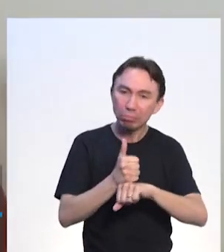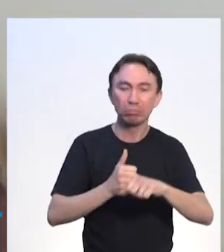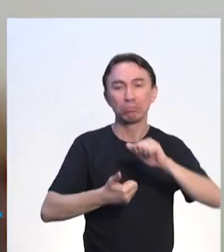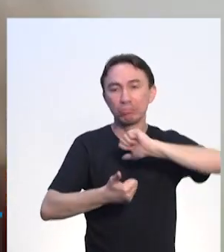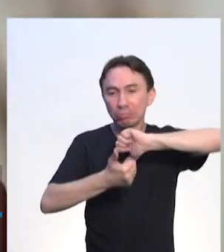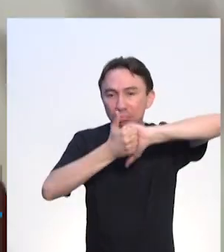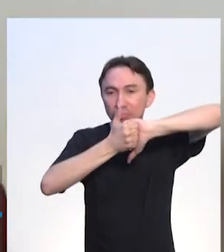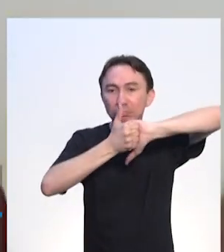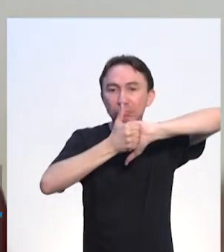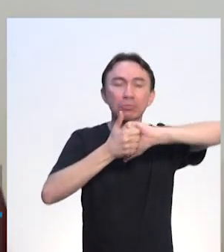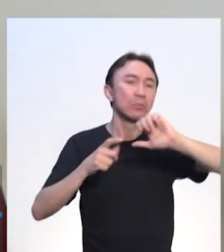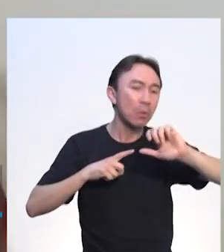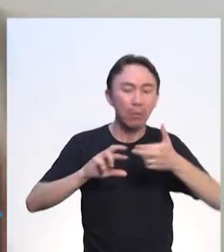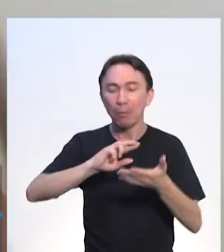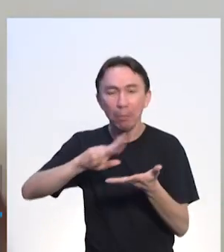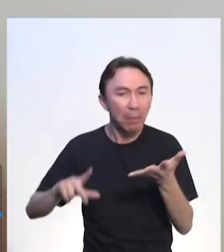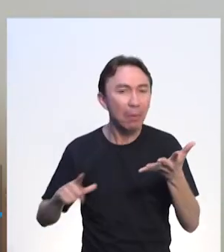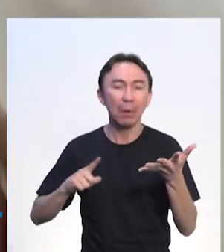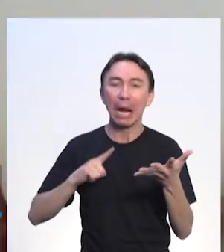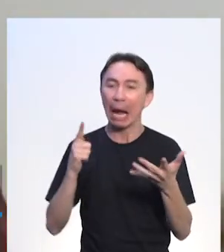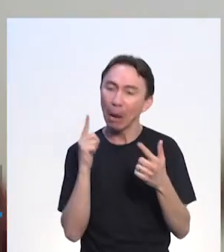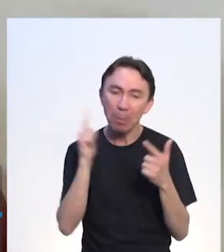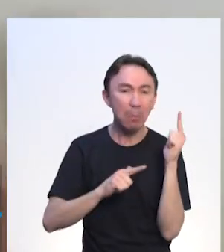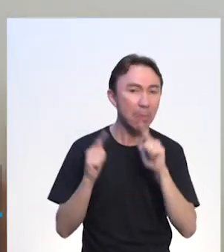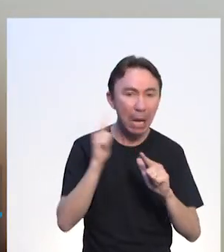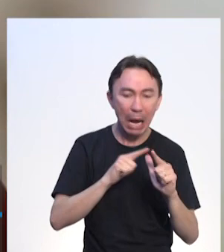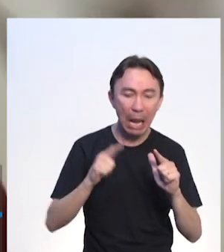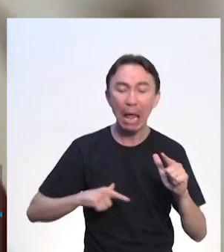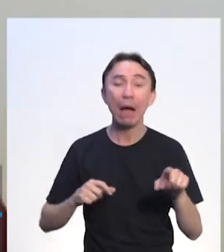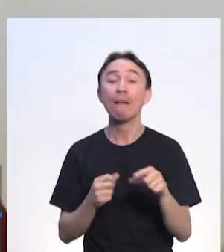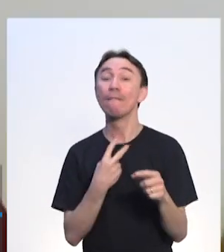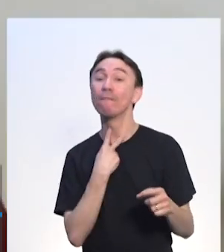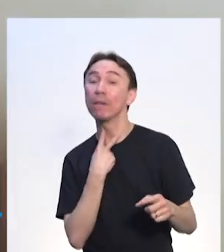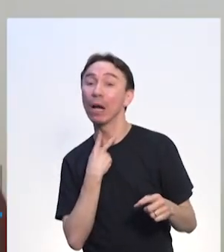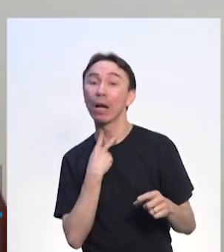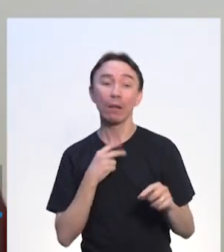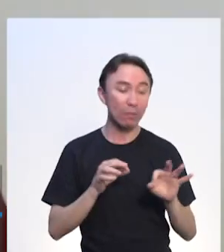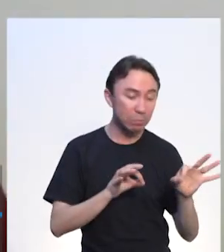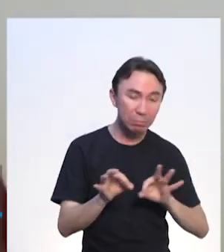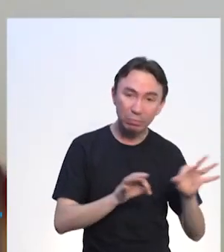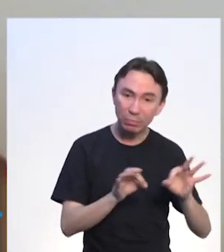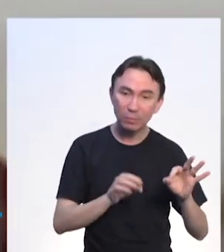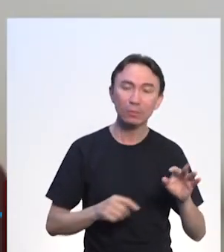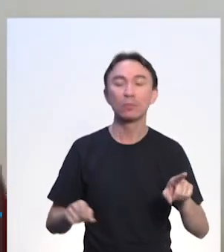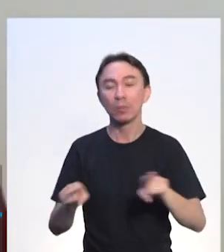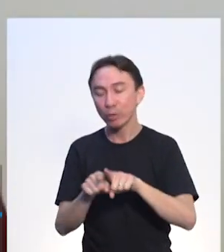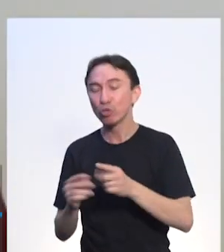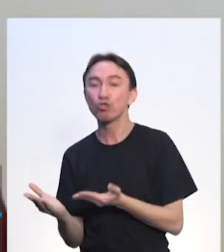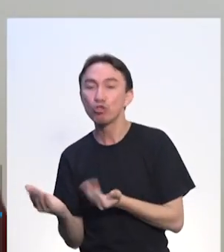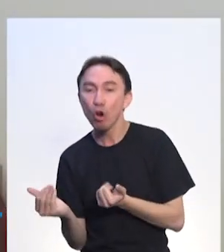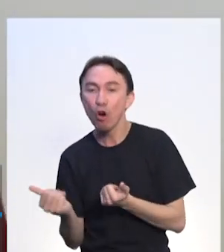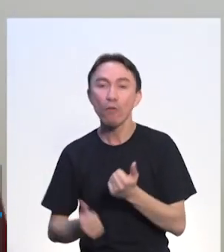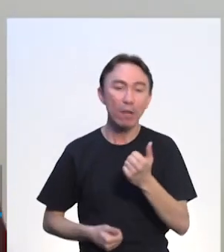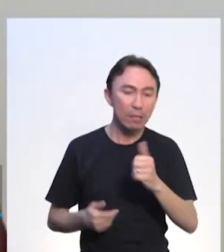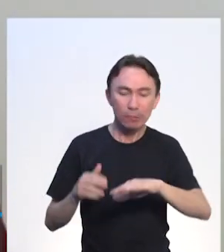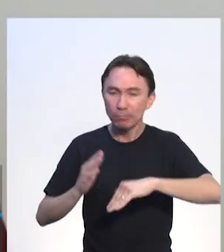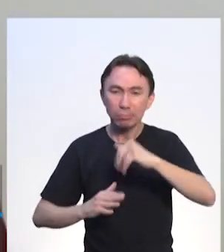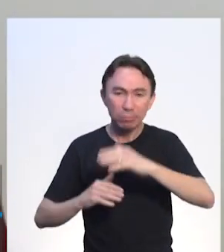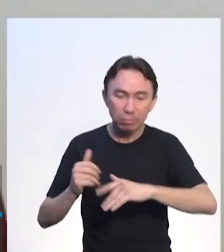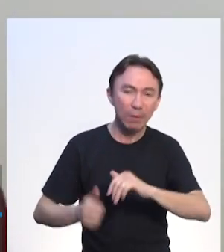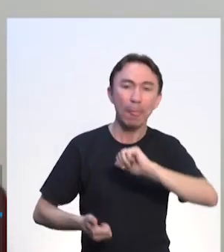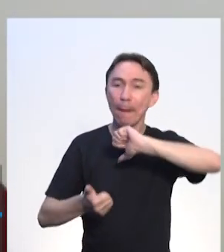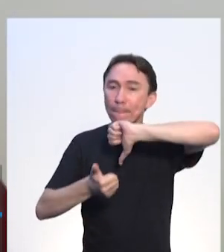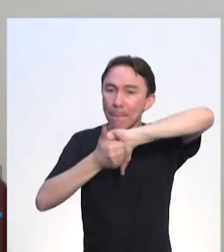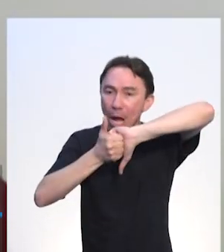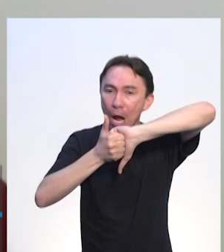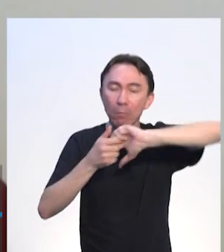econômico em todos os setores para construir vagas e qualificação para os jovens e toda a população para conseguirem